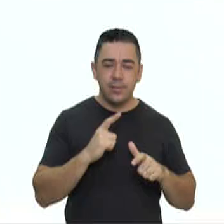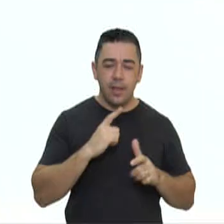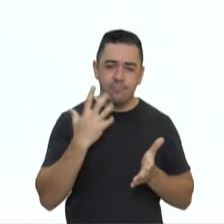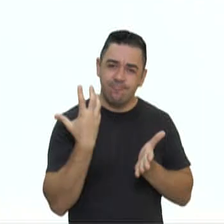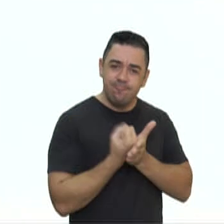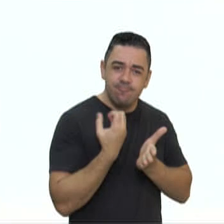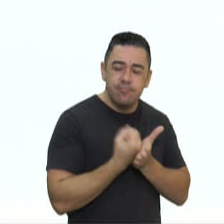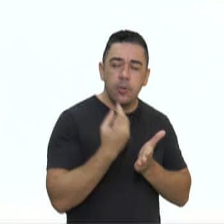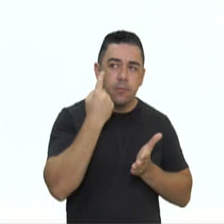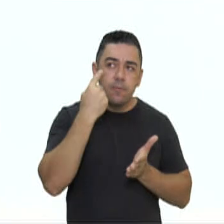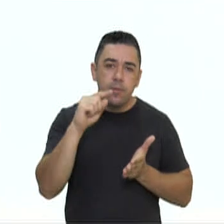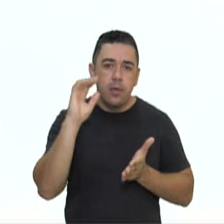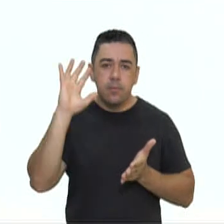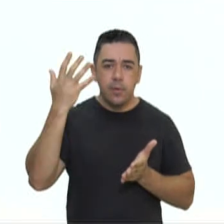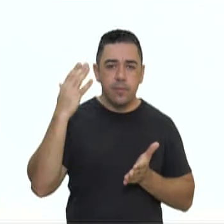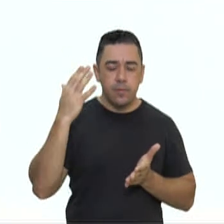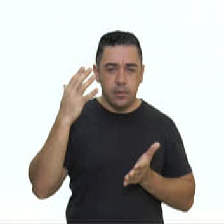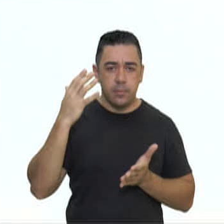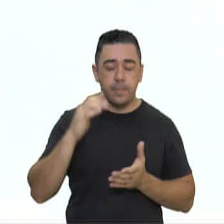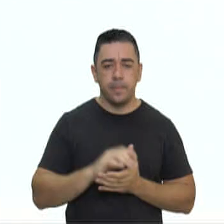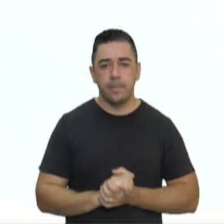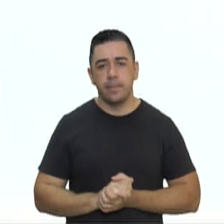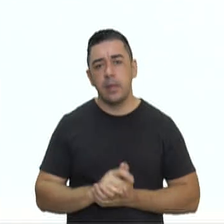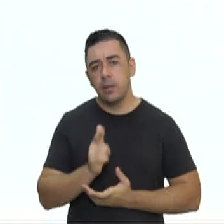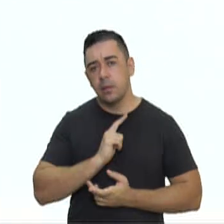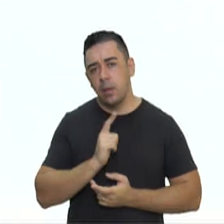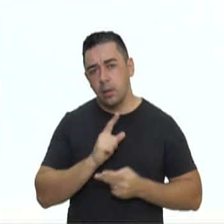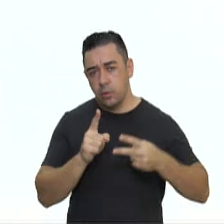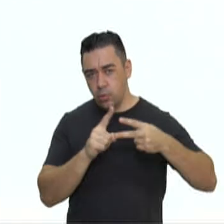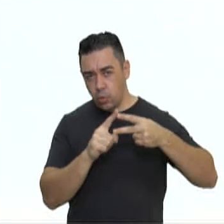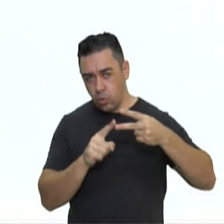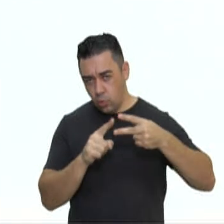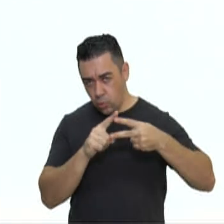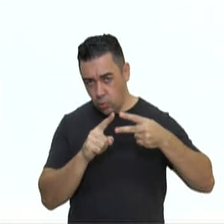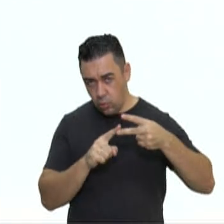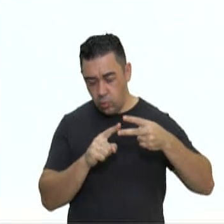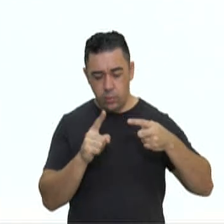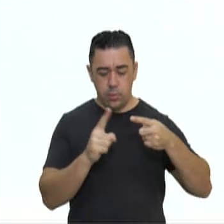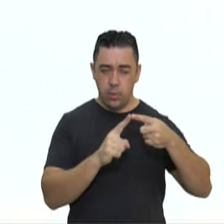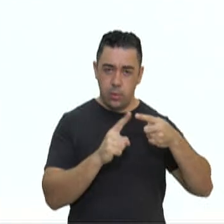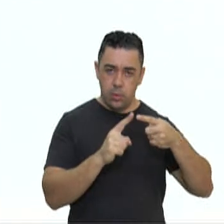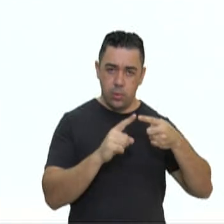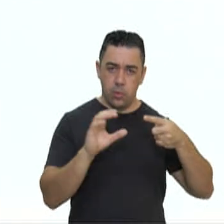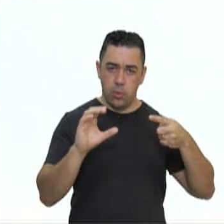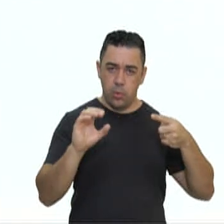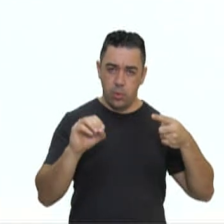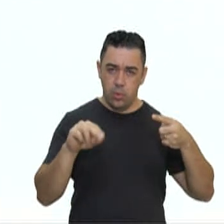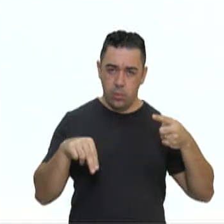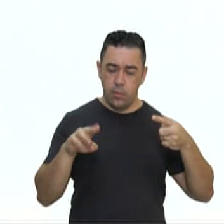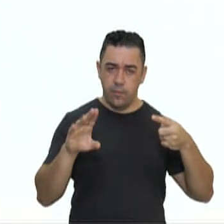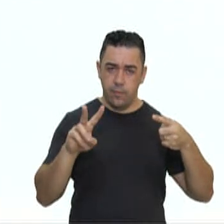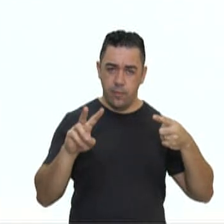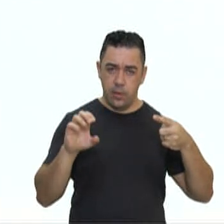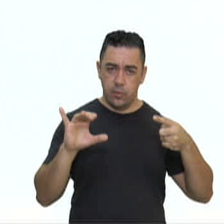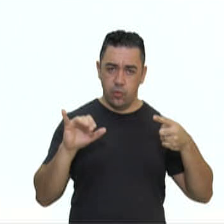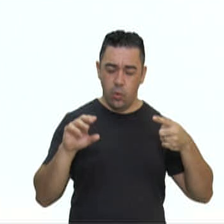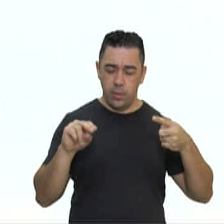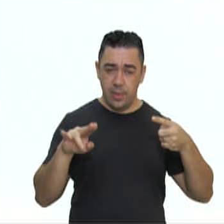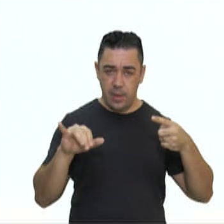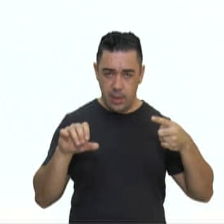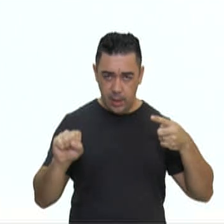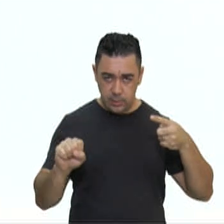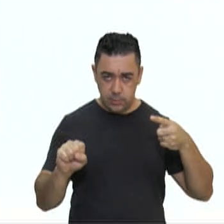vamos lá. Existem dois tipos de estações, as convencionais e as